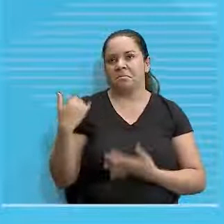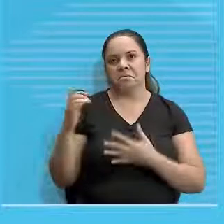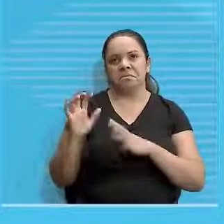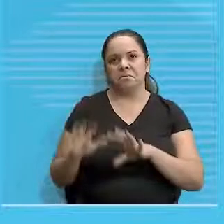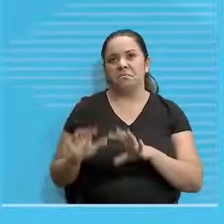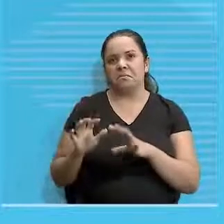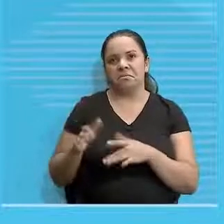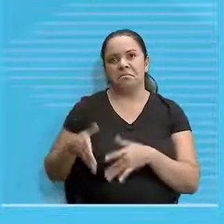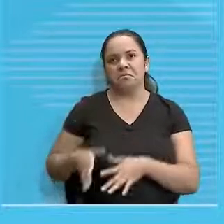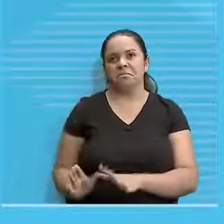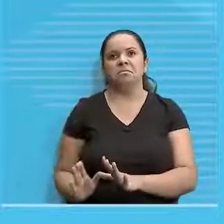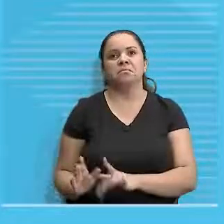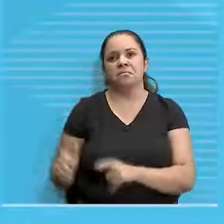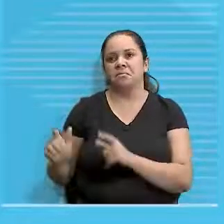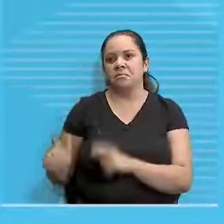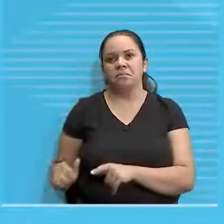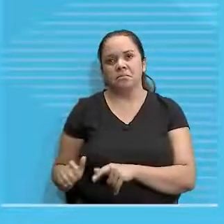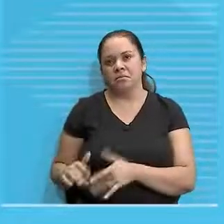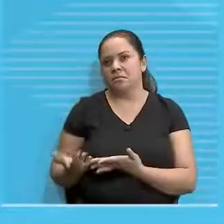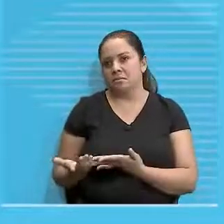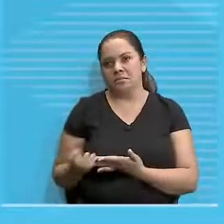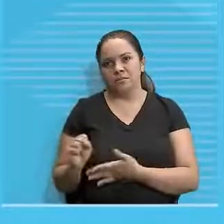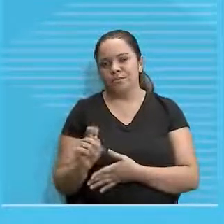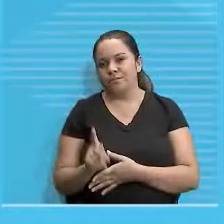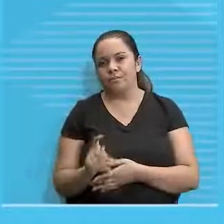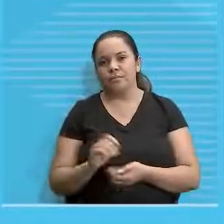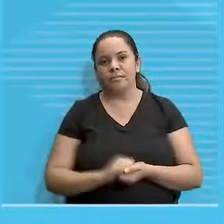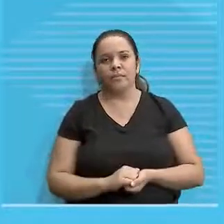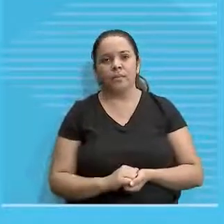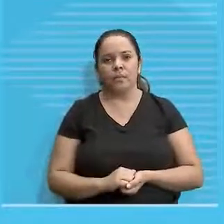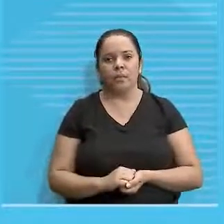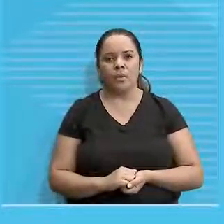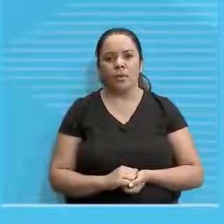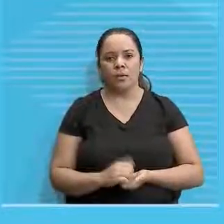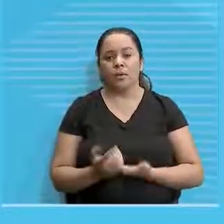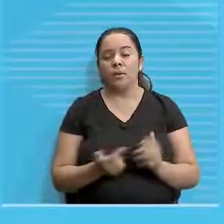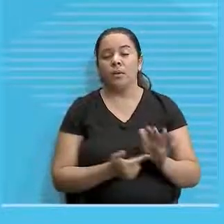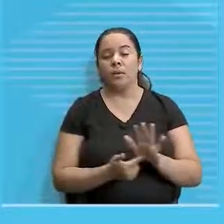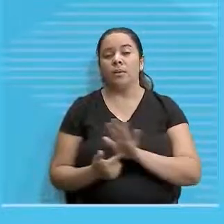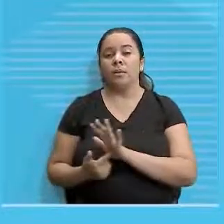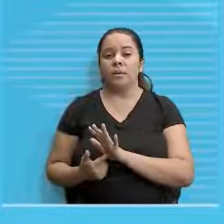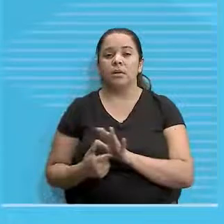se apresentar ao mundo, é dizendo o nosso nome,